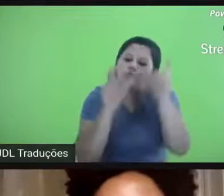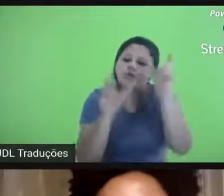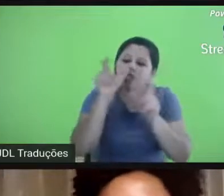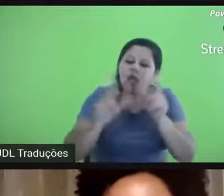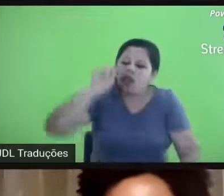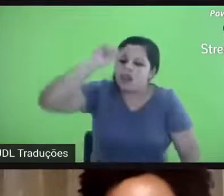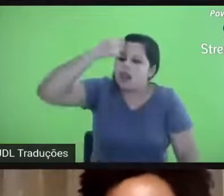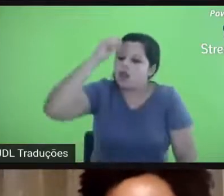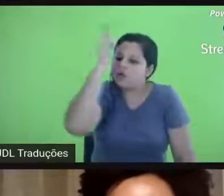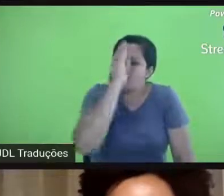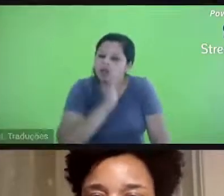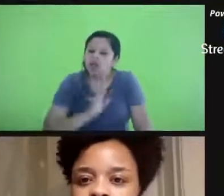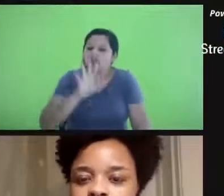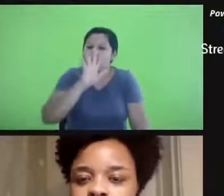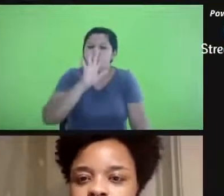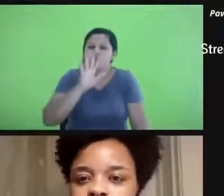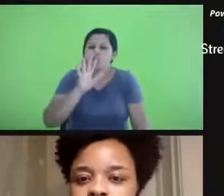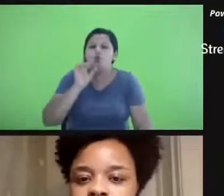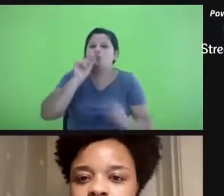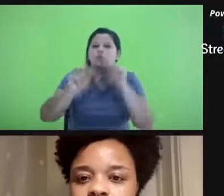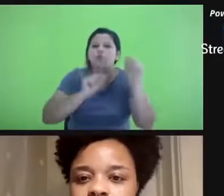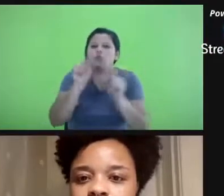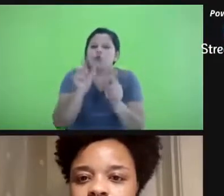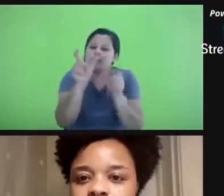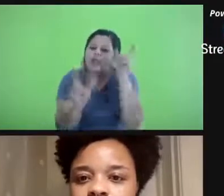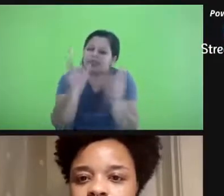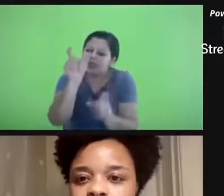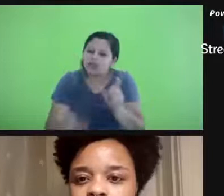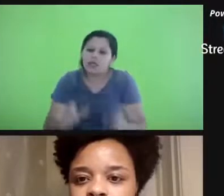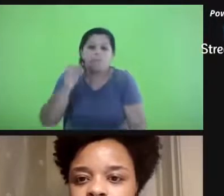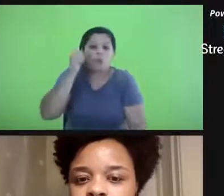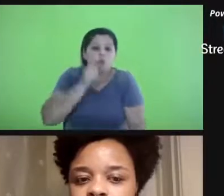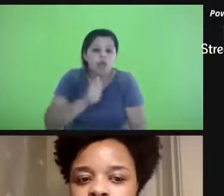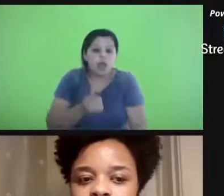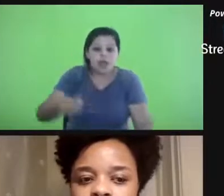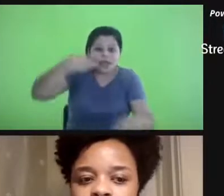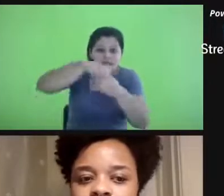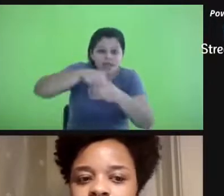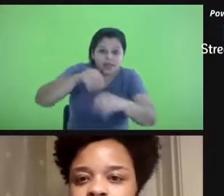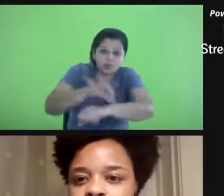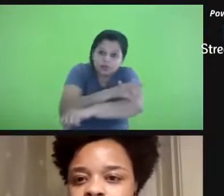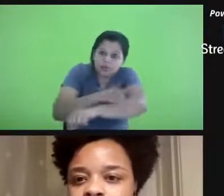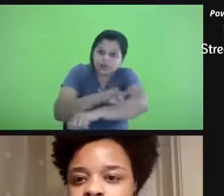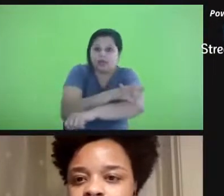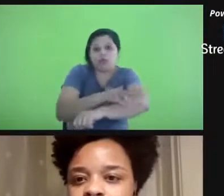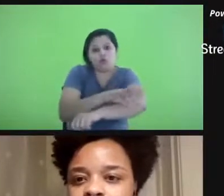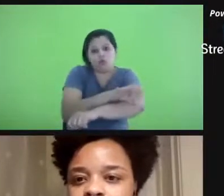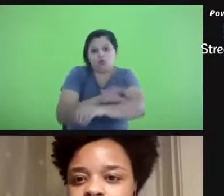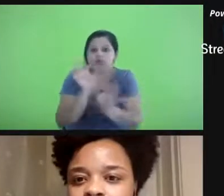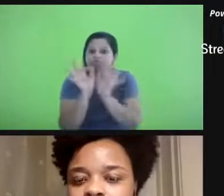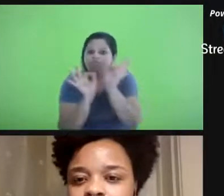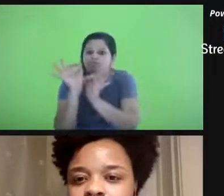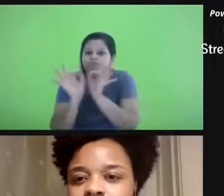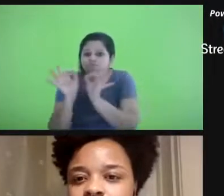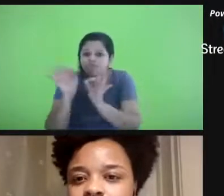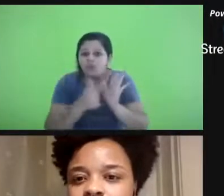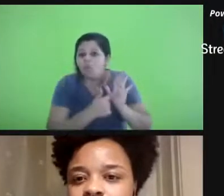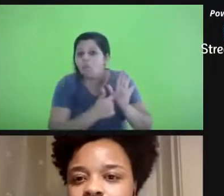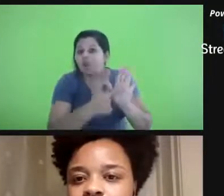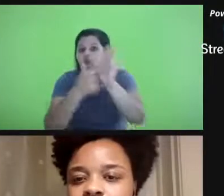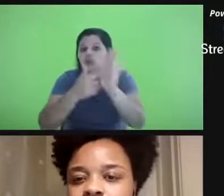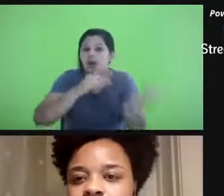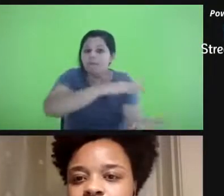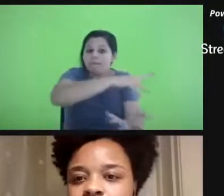brasileiro, o que é ser mulher brasileira, e colocar isso na nossa arquitetura de modo que comunique ao